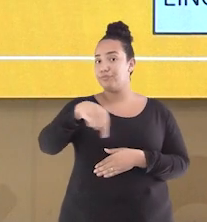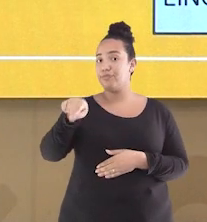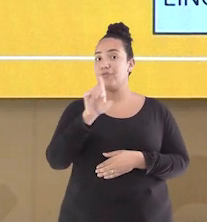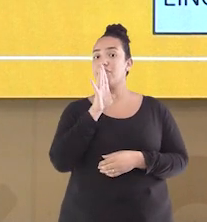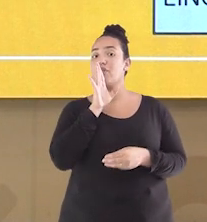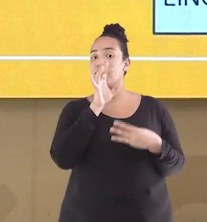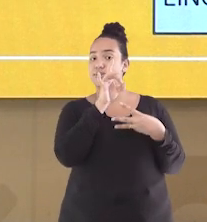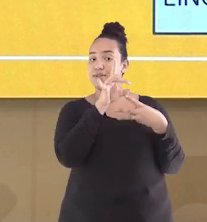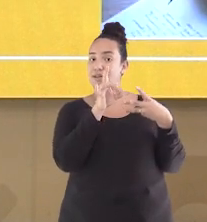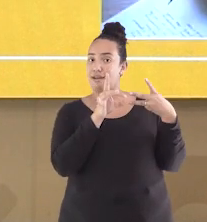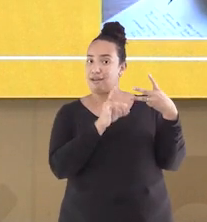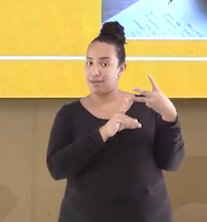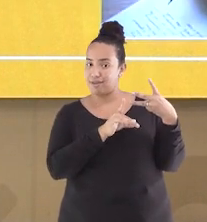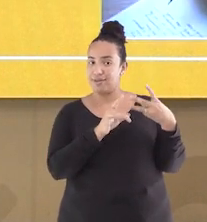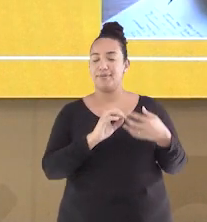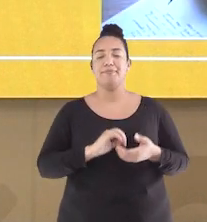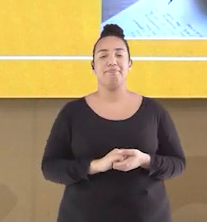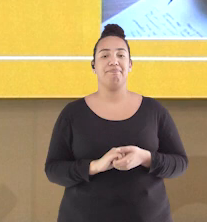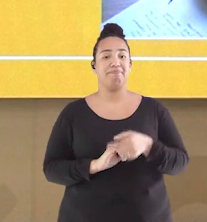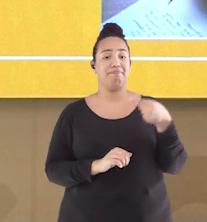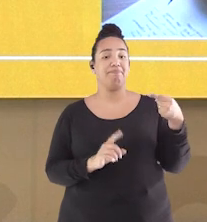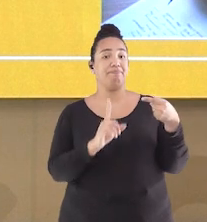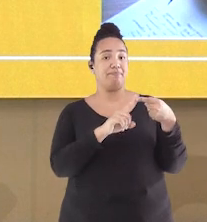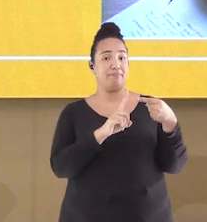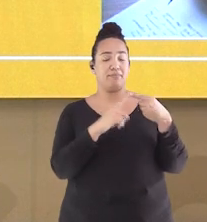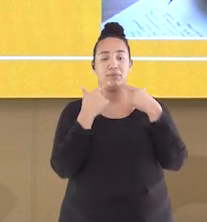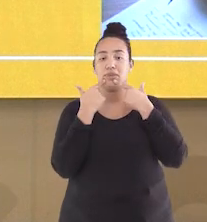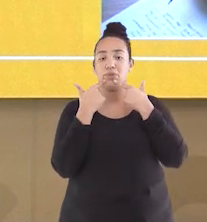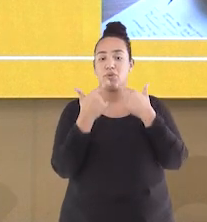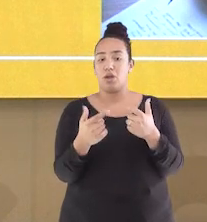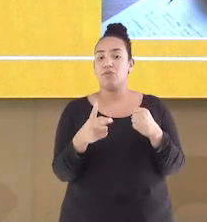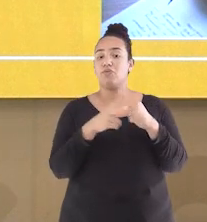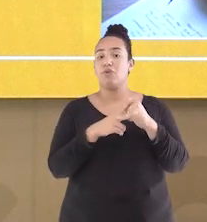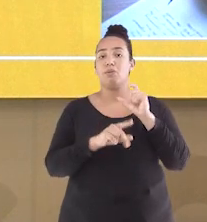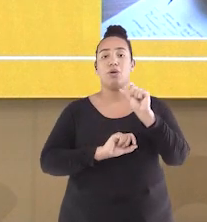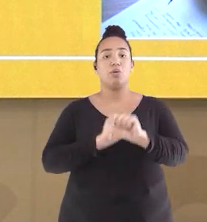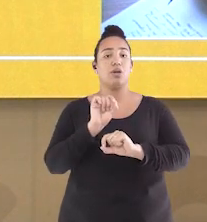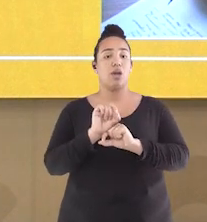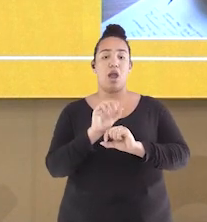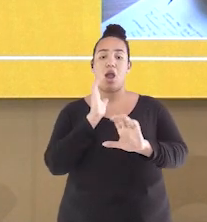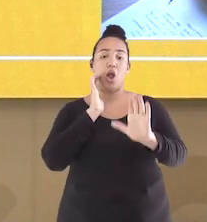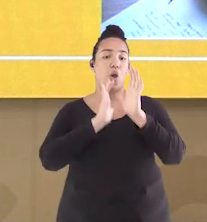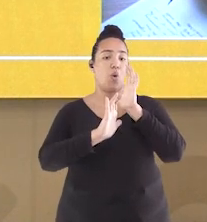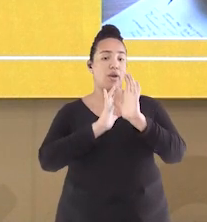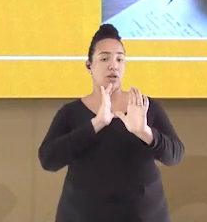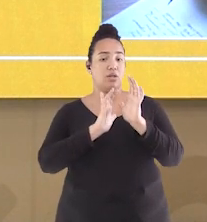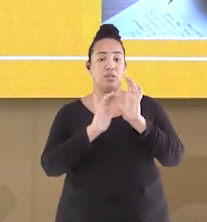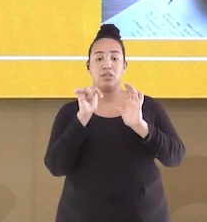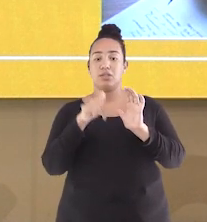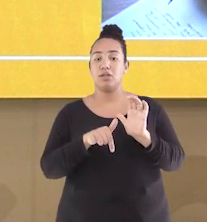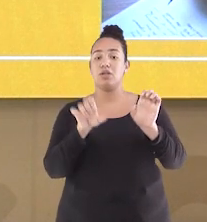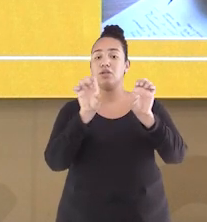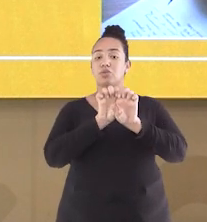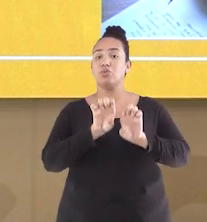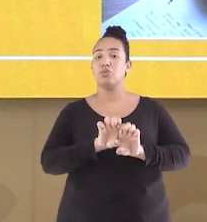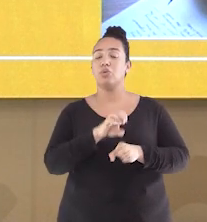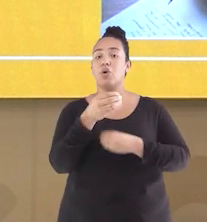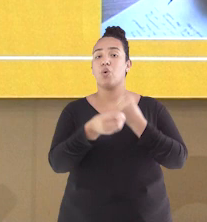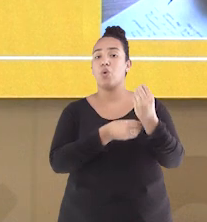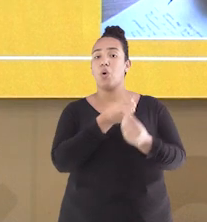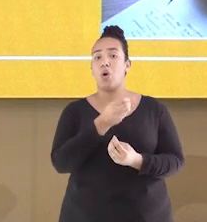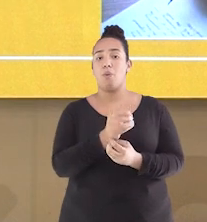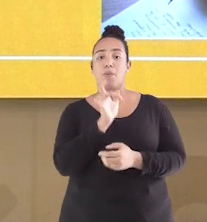um deles? A linguagem verbal é toda forma de comunicação que se estrutura por meio